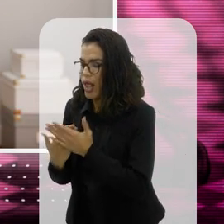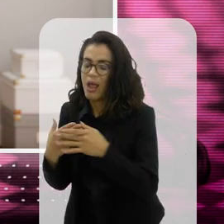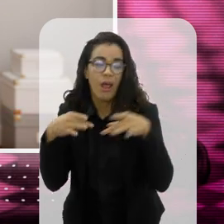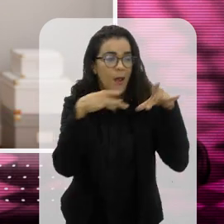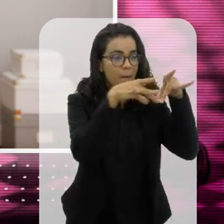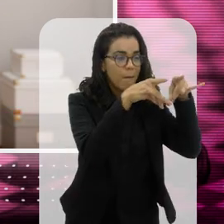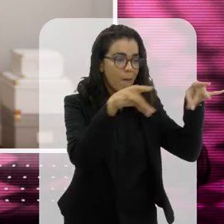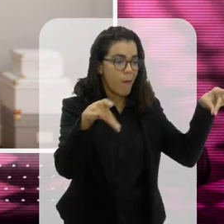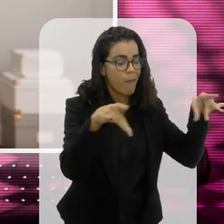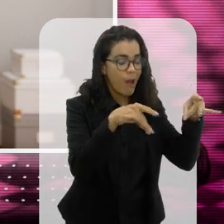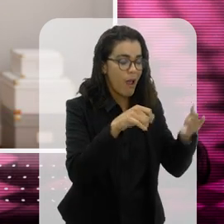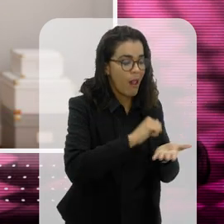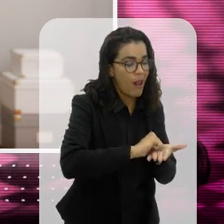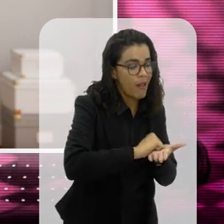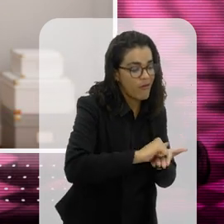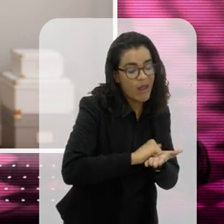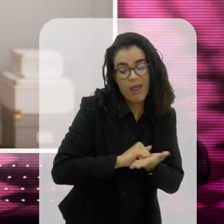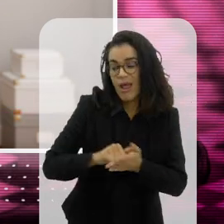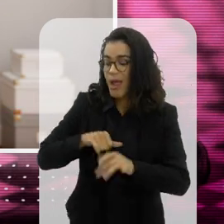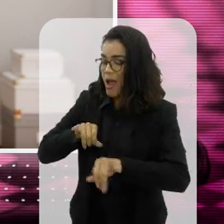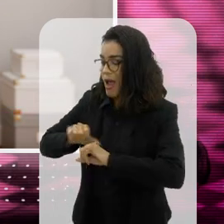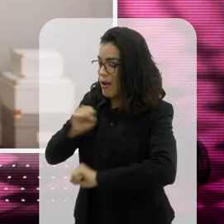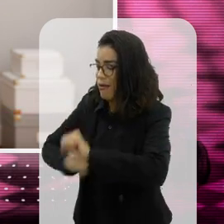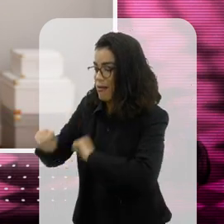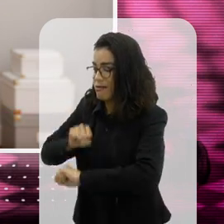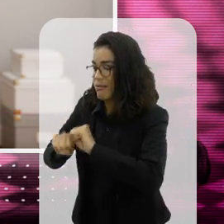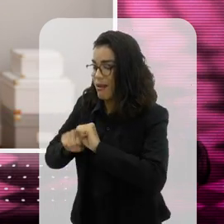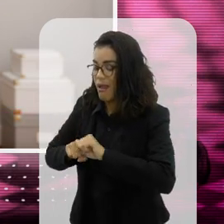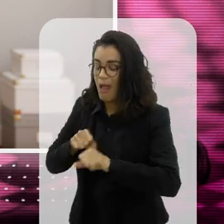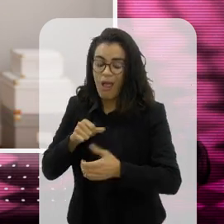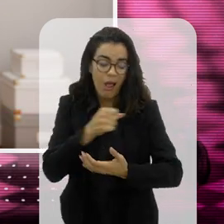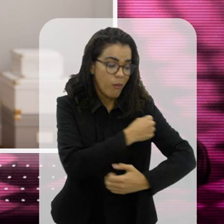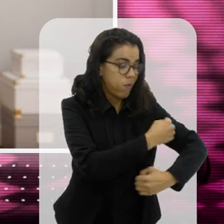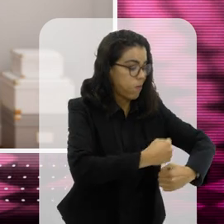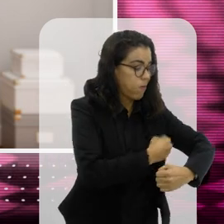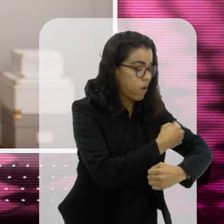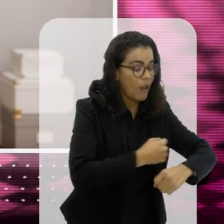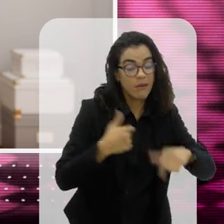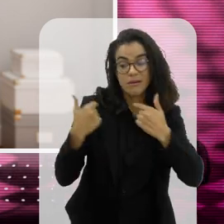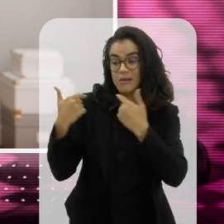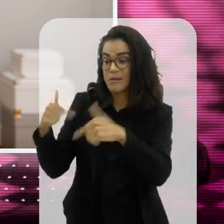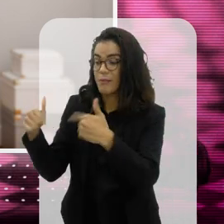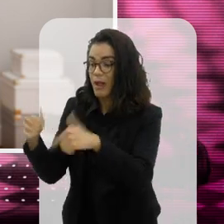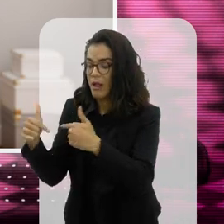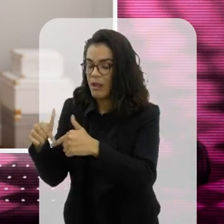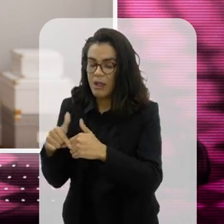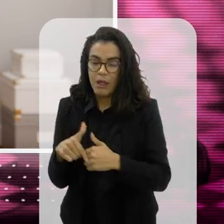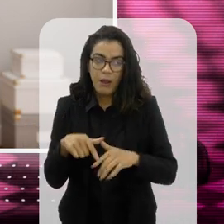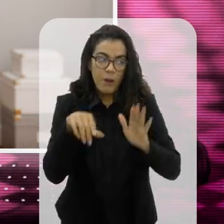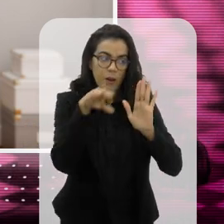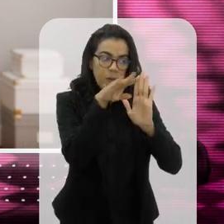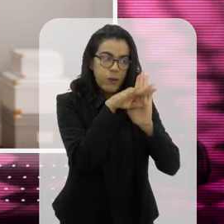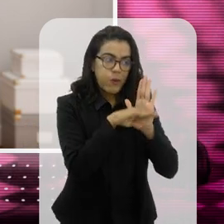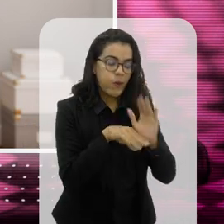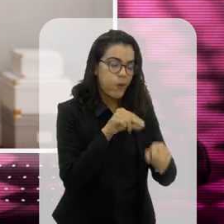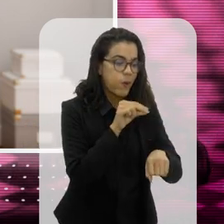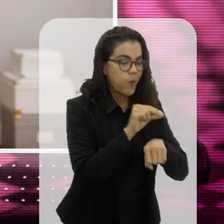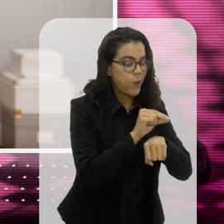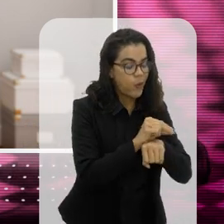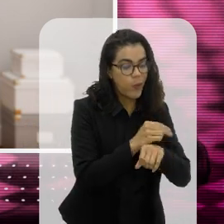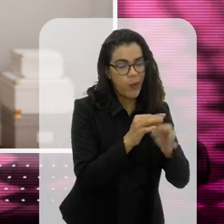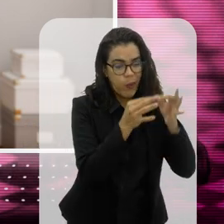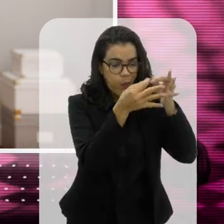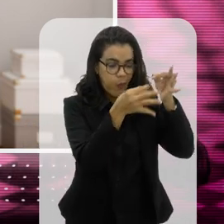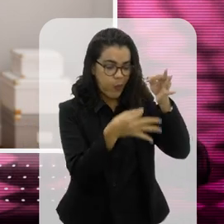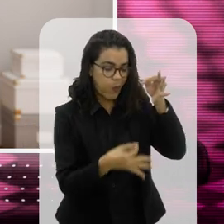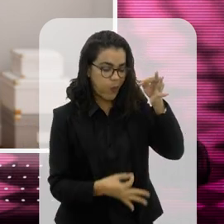escola, colocar as roupas para lavar, limpar a casa, organizar as contas, cozinhar, trabalhar fora. A lista de cuidados